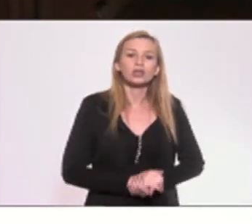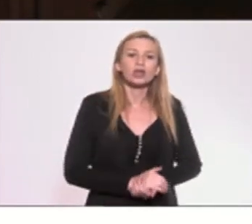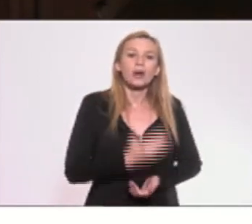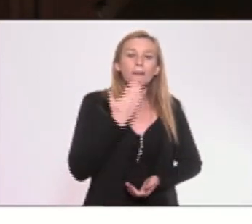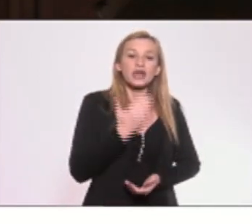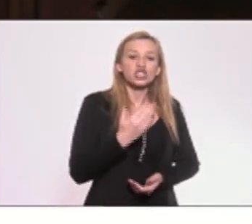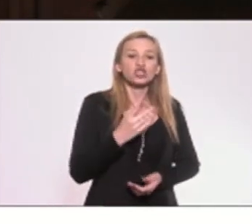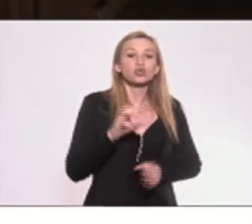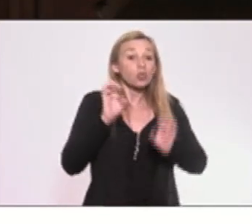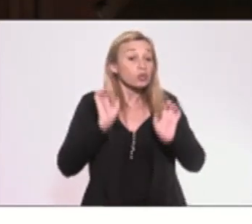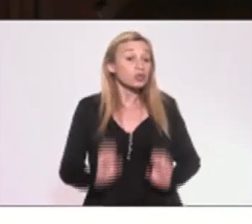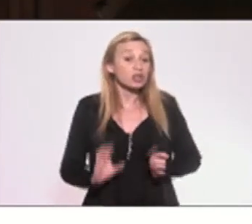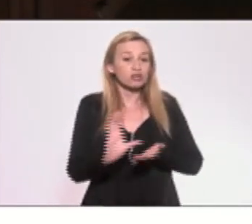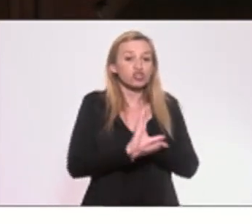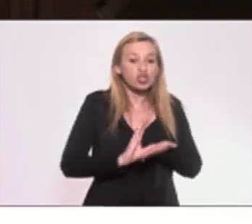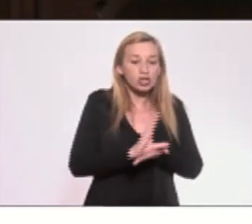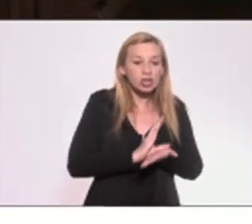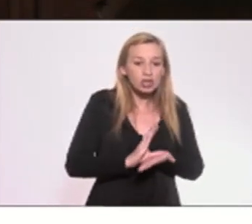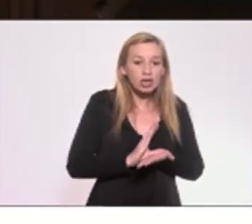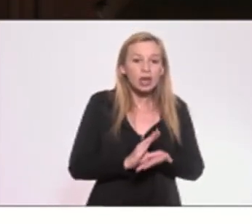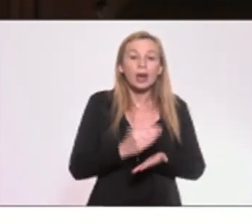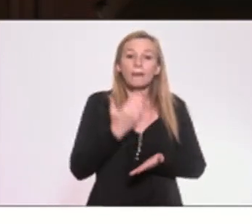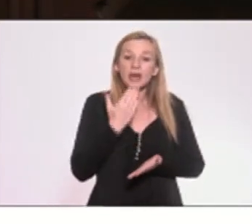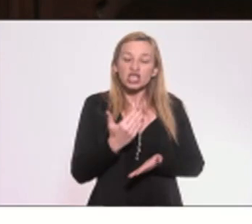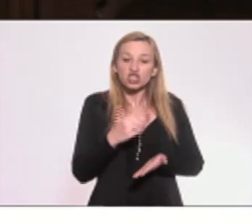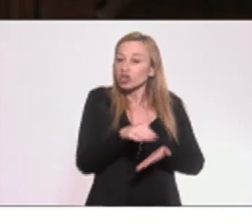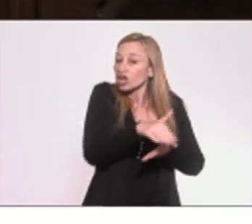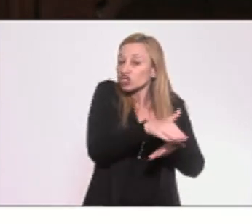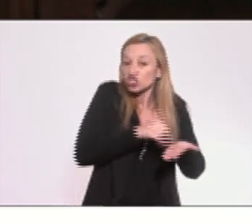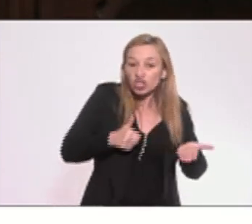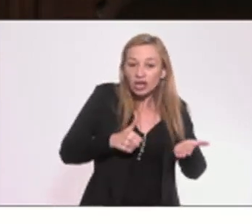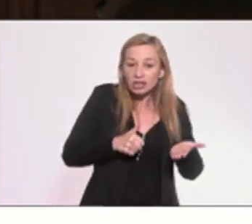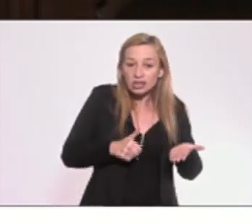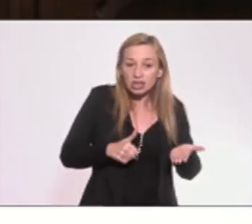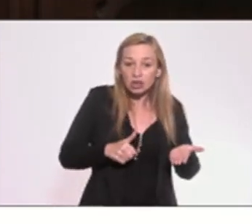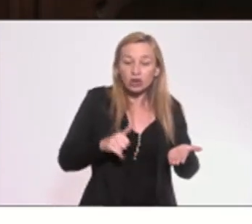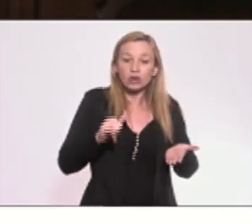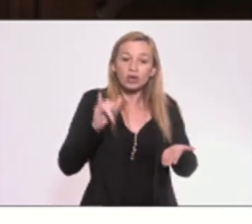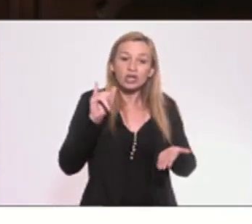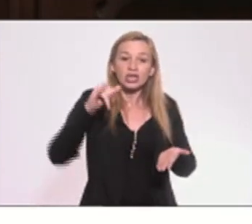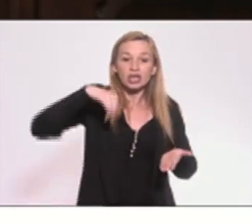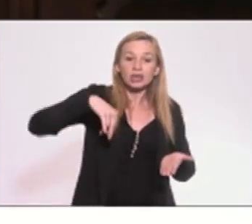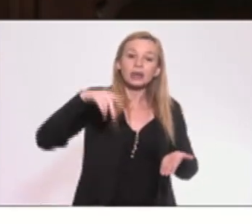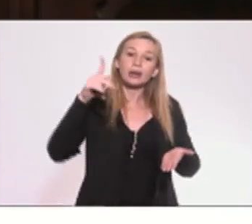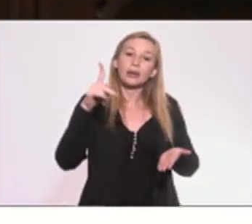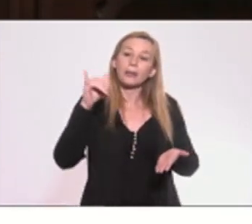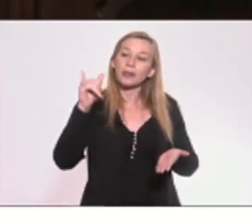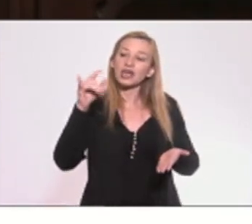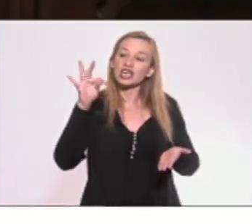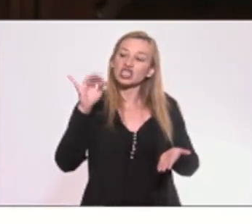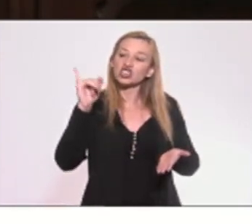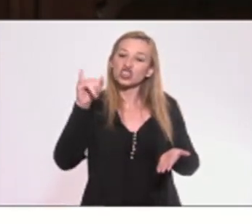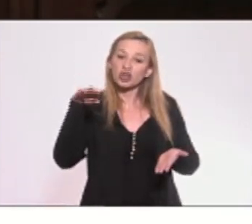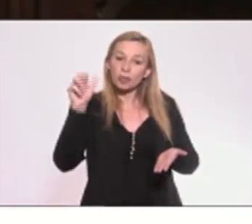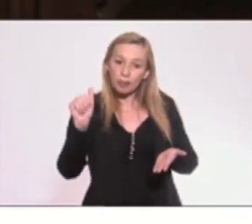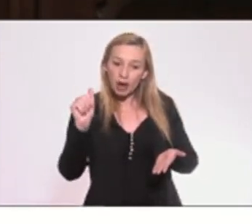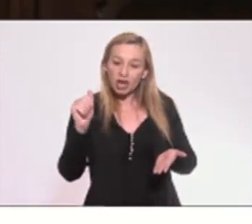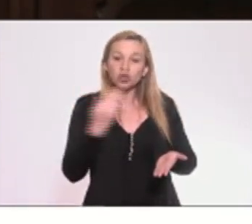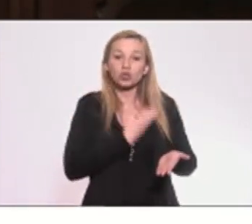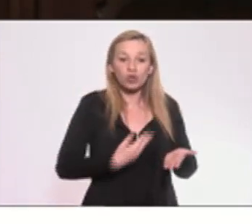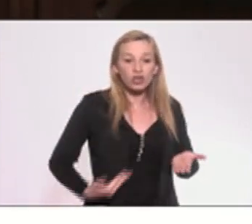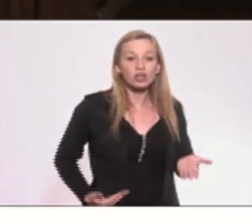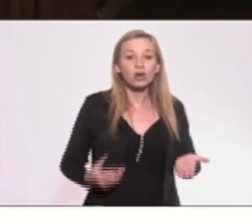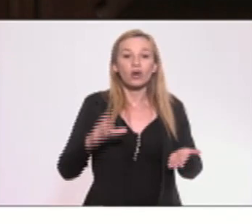o Conselho de Ética, pedindo impeachment do próprio governador, do então governador Cabral, e também do